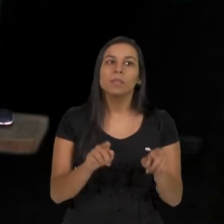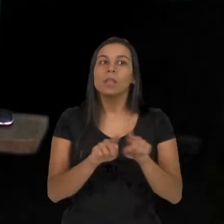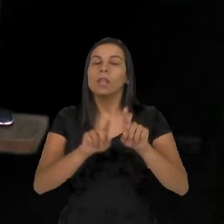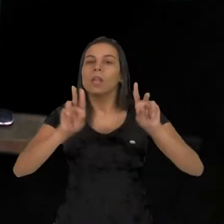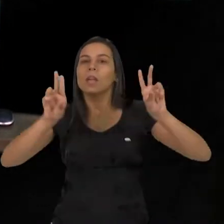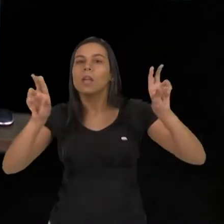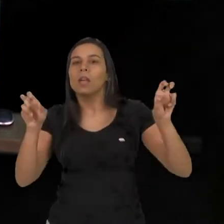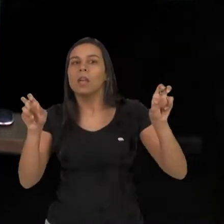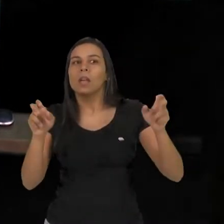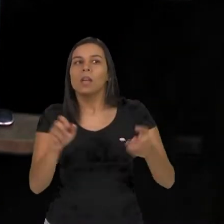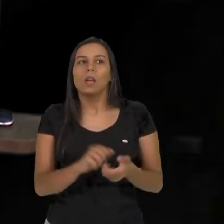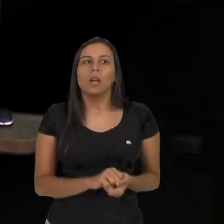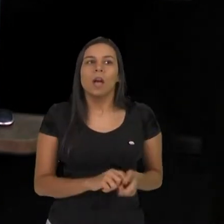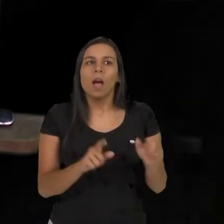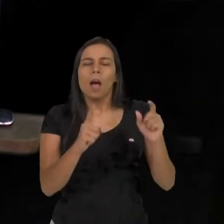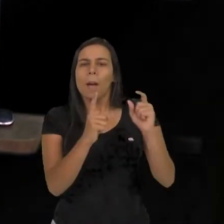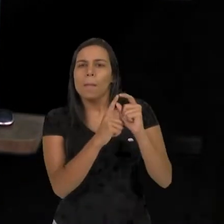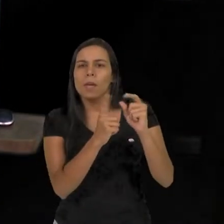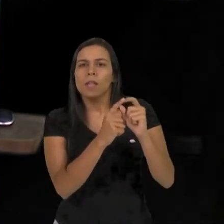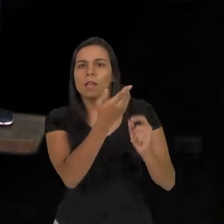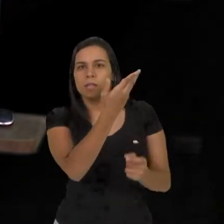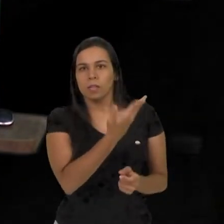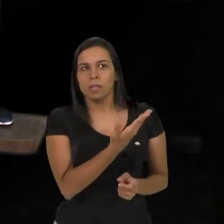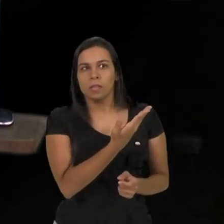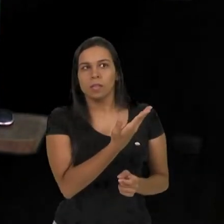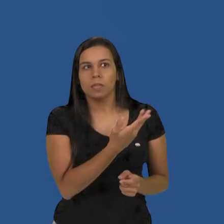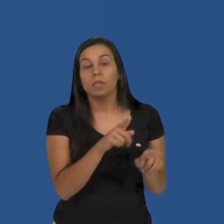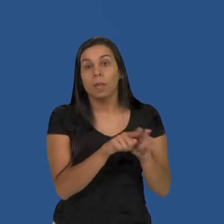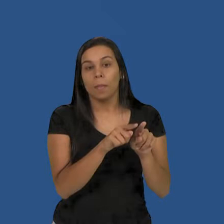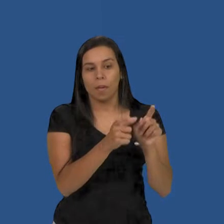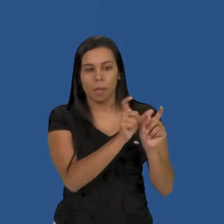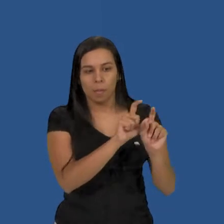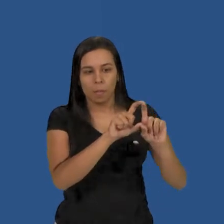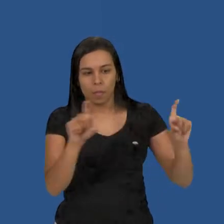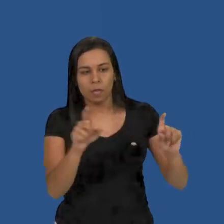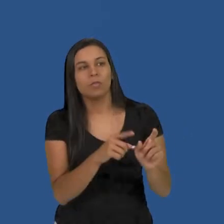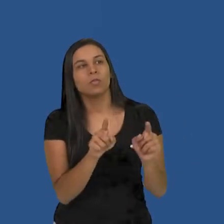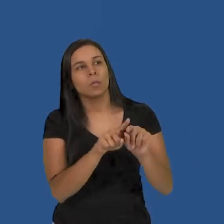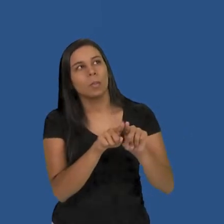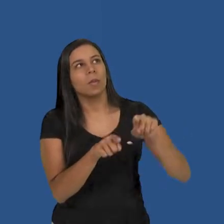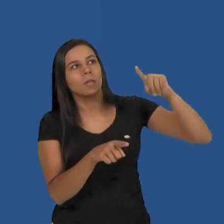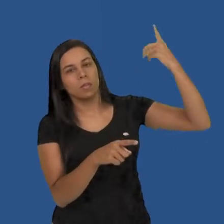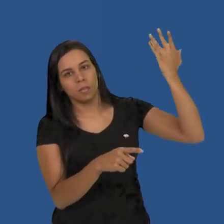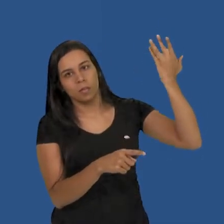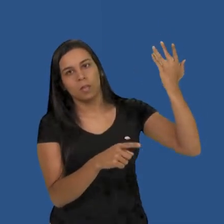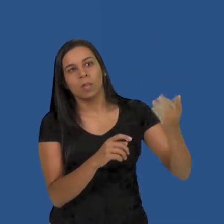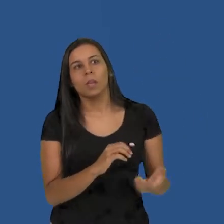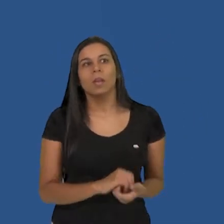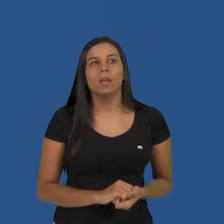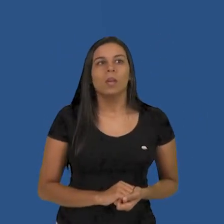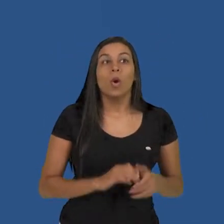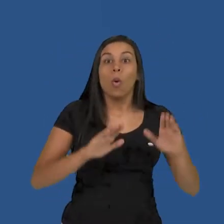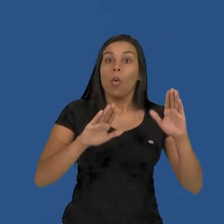report, a palavra report aparece aqui e aparece aqui, tá? A professora está dizendo, reports hoje.